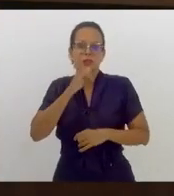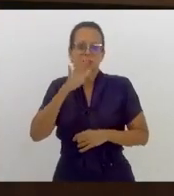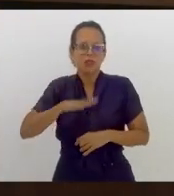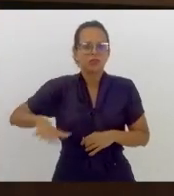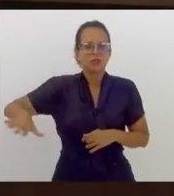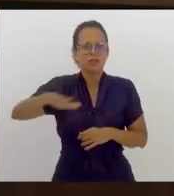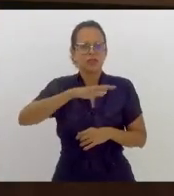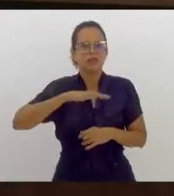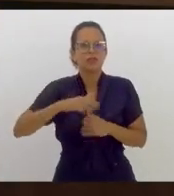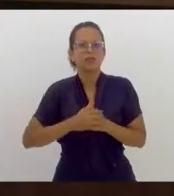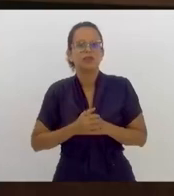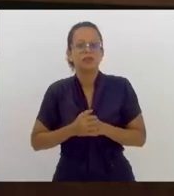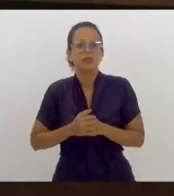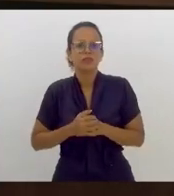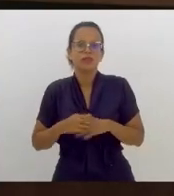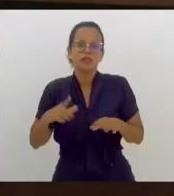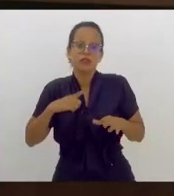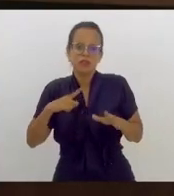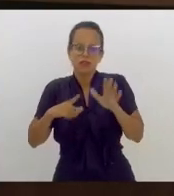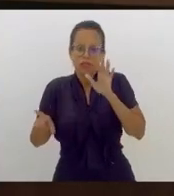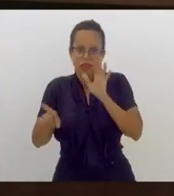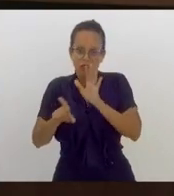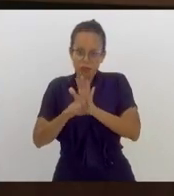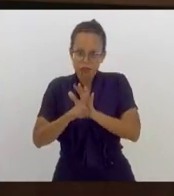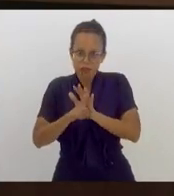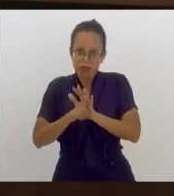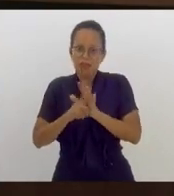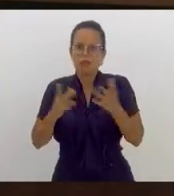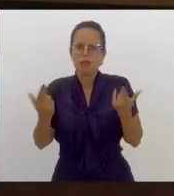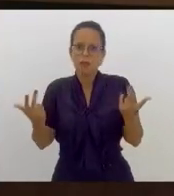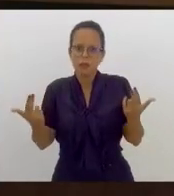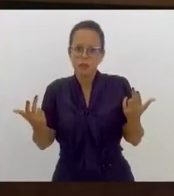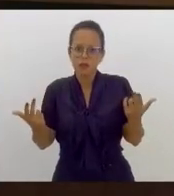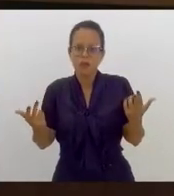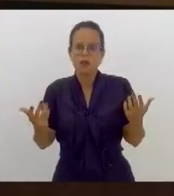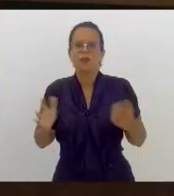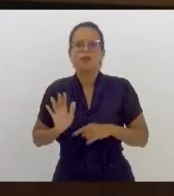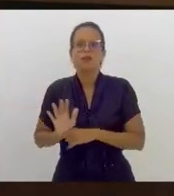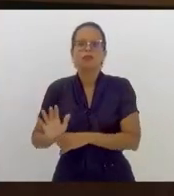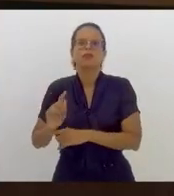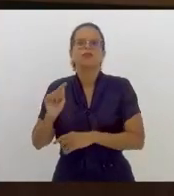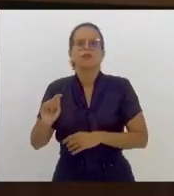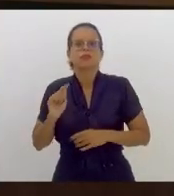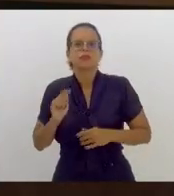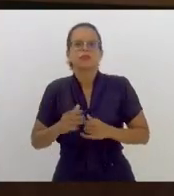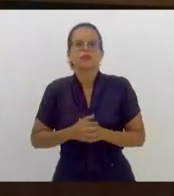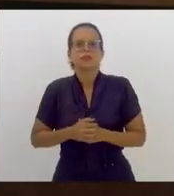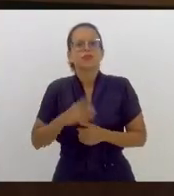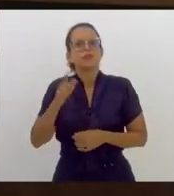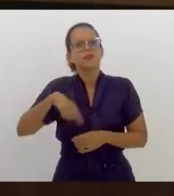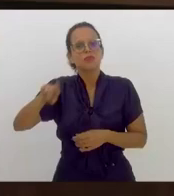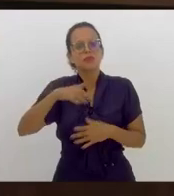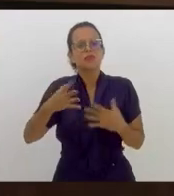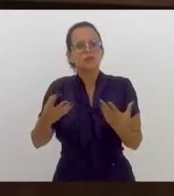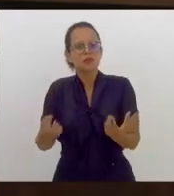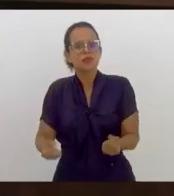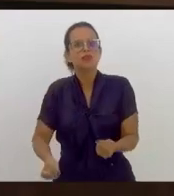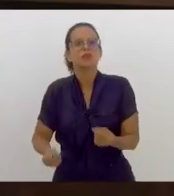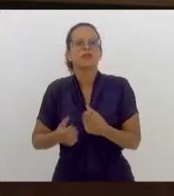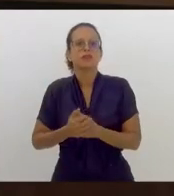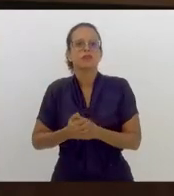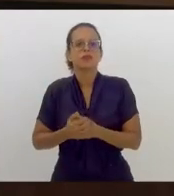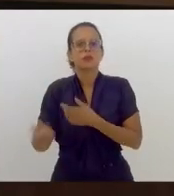a jurisprudência assentada que nós podemos aderir a